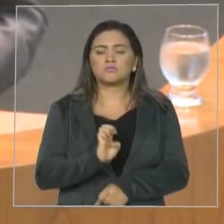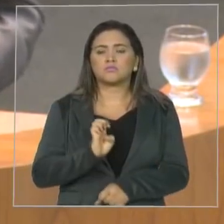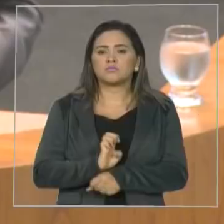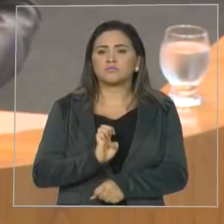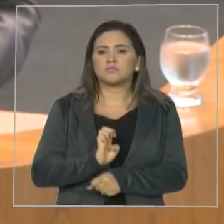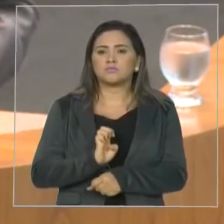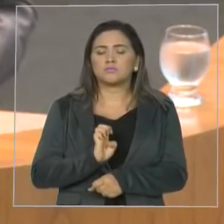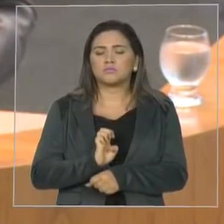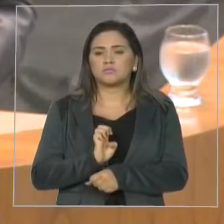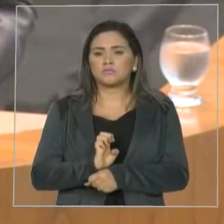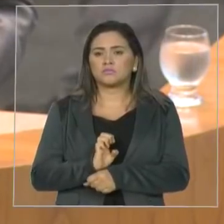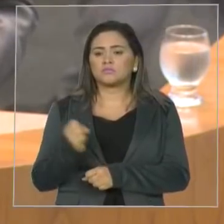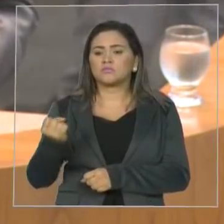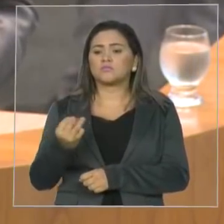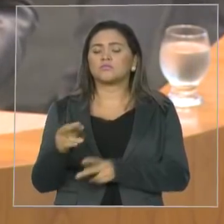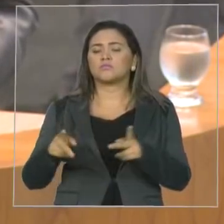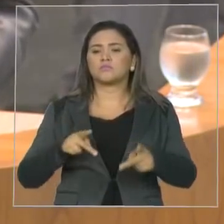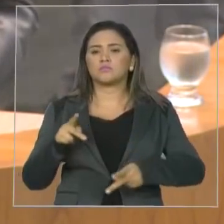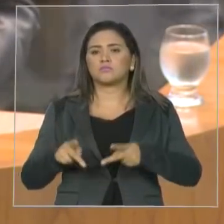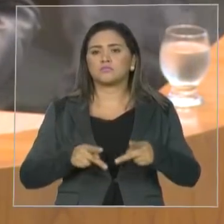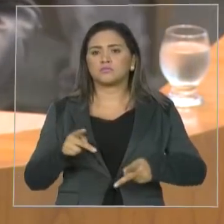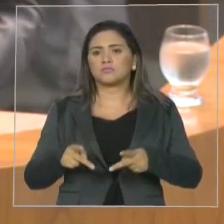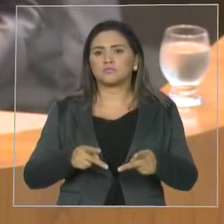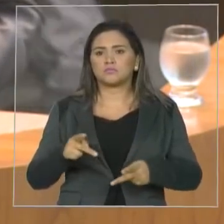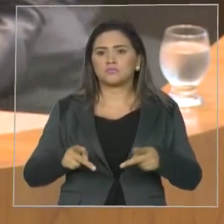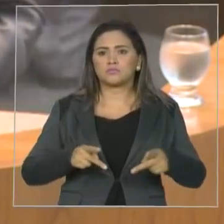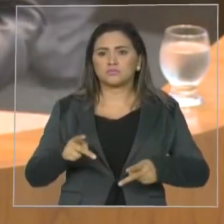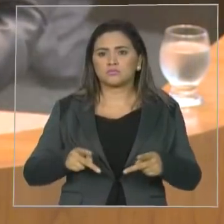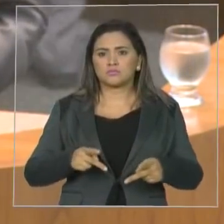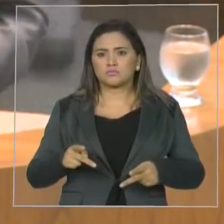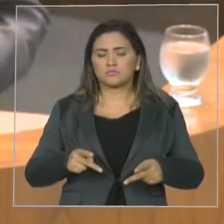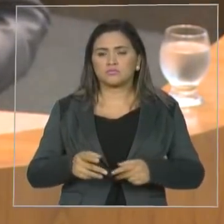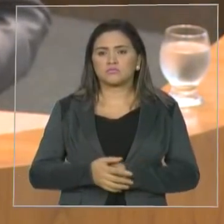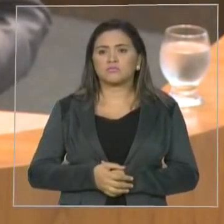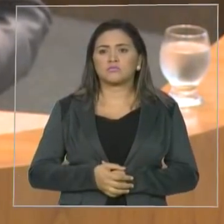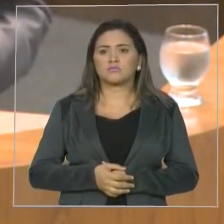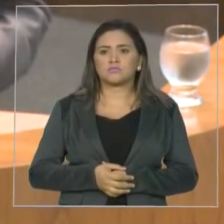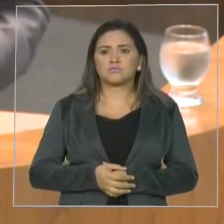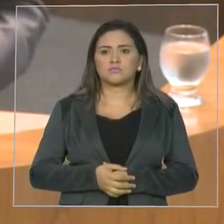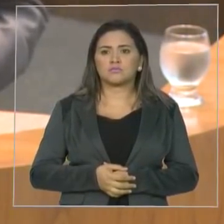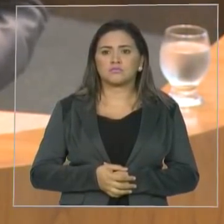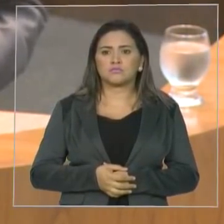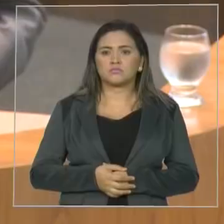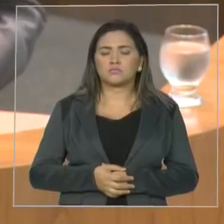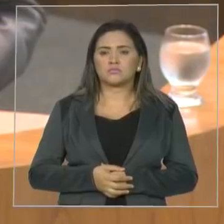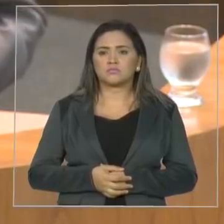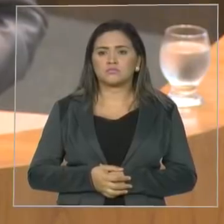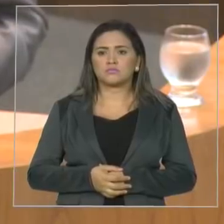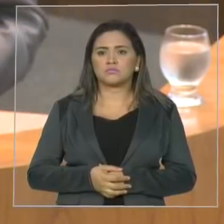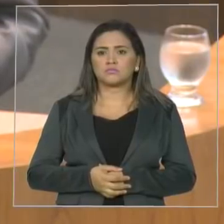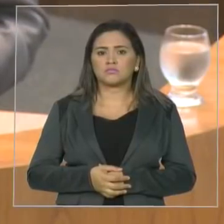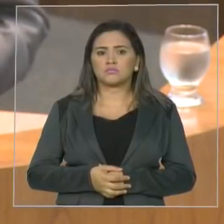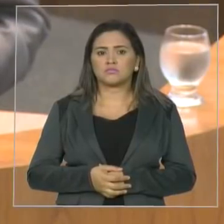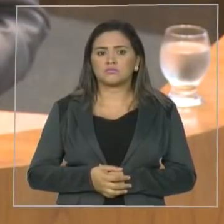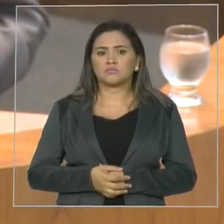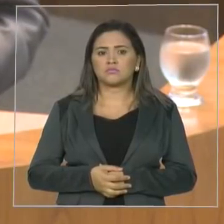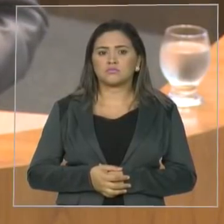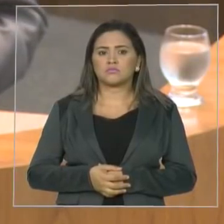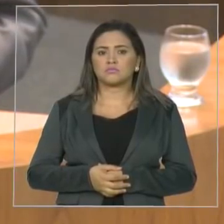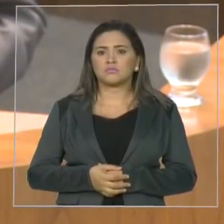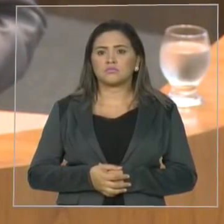40 milhões de habitantes, depois vem Minas Gerais, e o terceiro